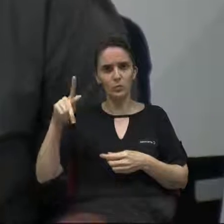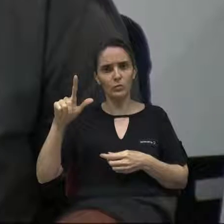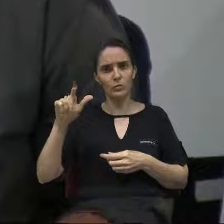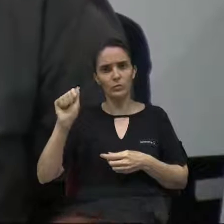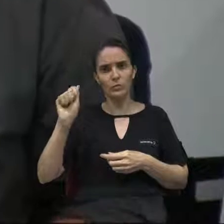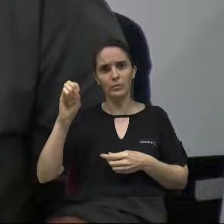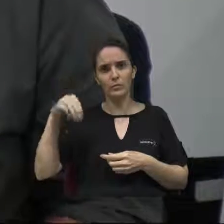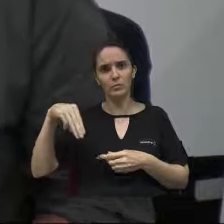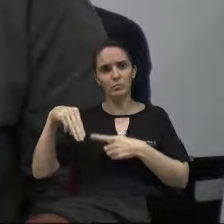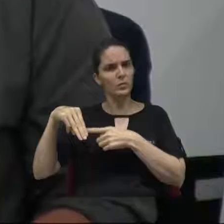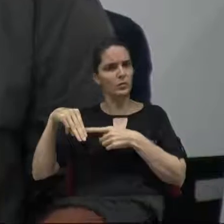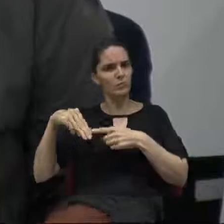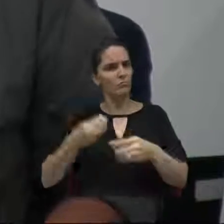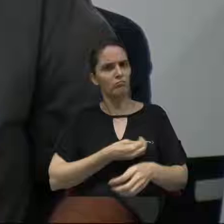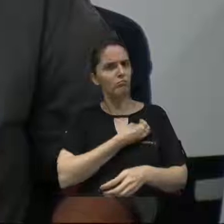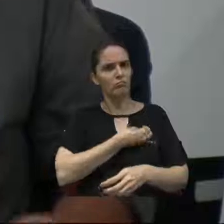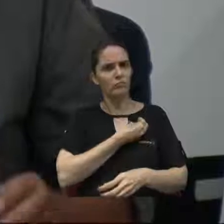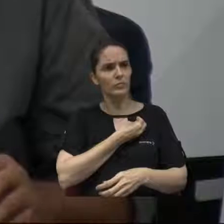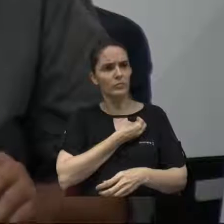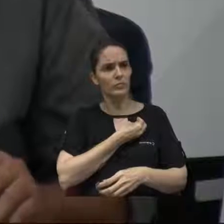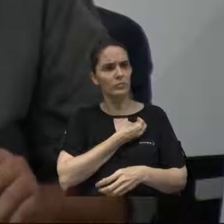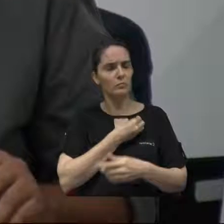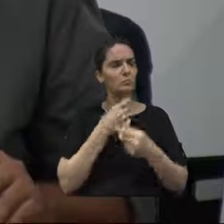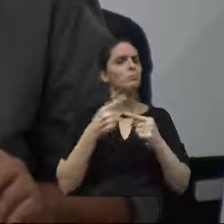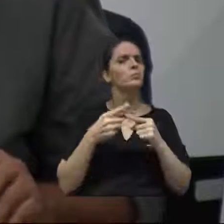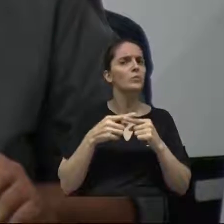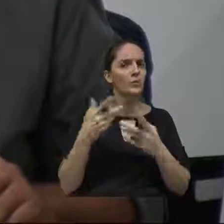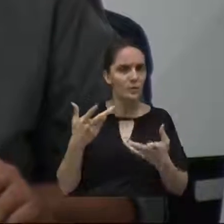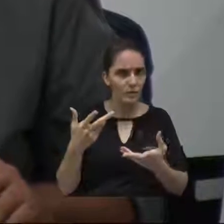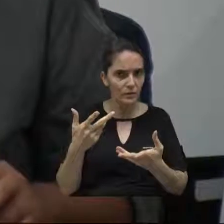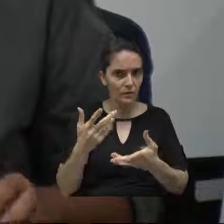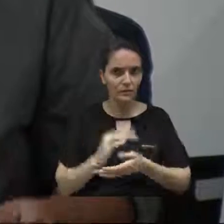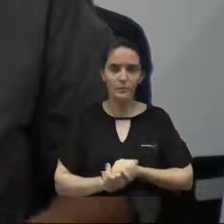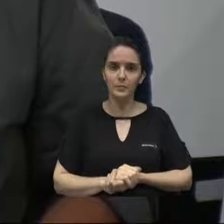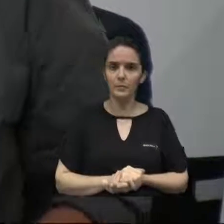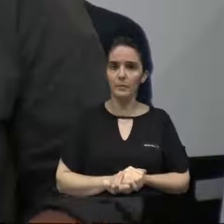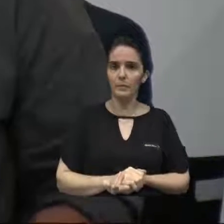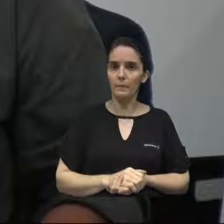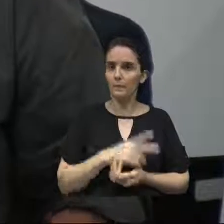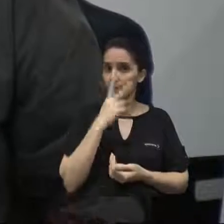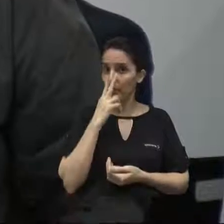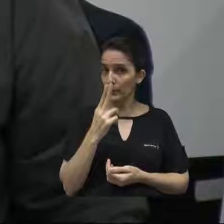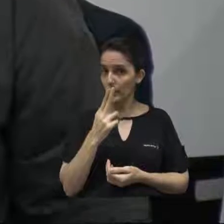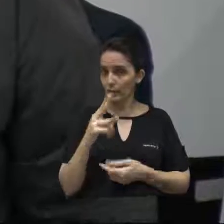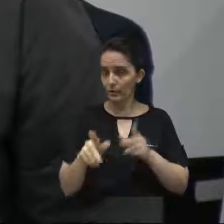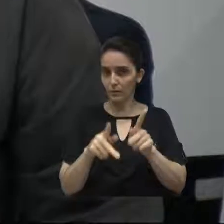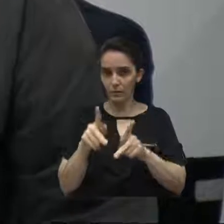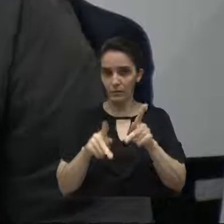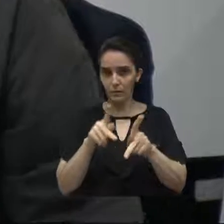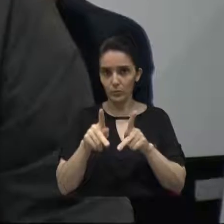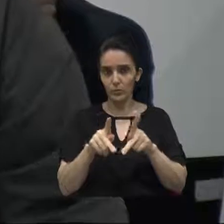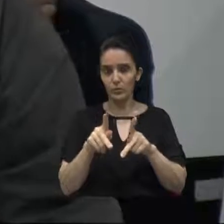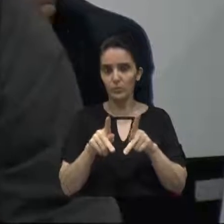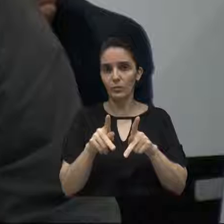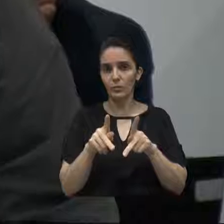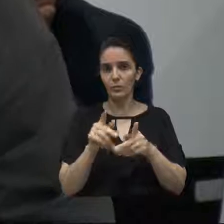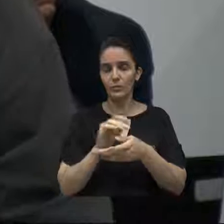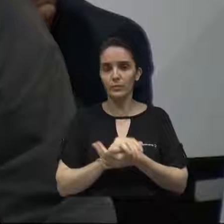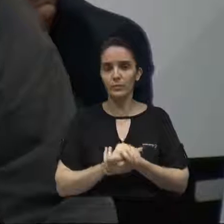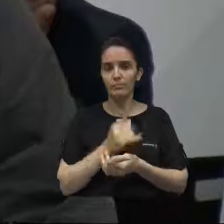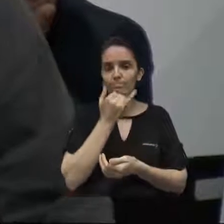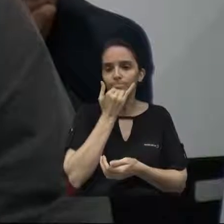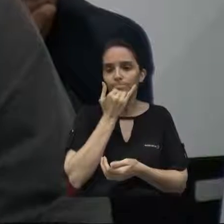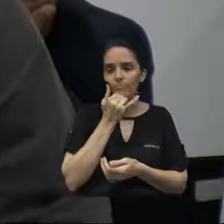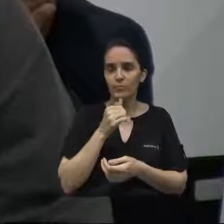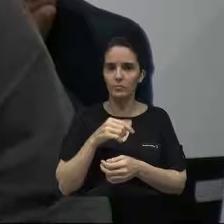É inacreditável. Querer achar que a população, me perdoe, é